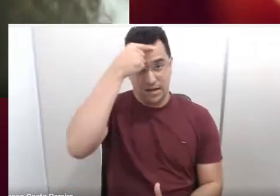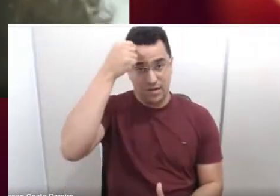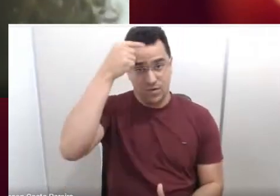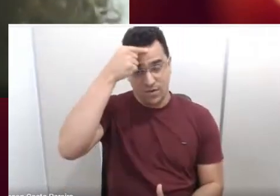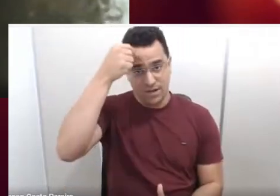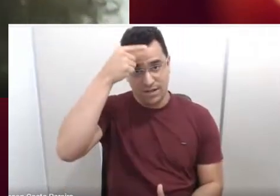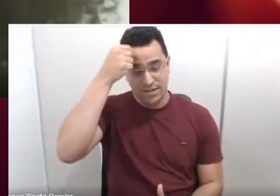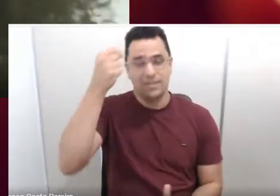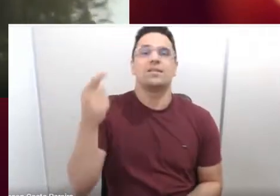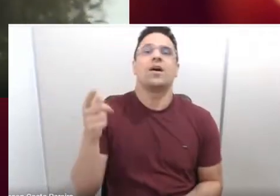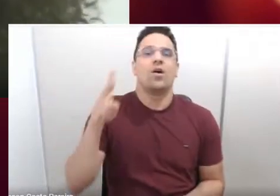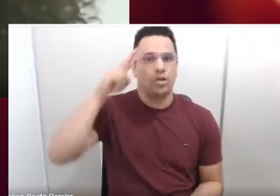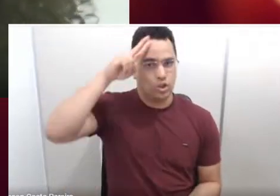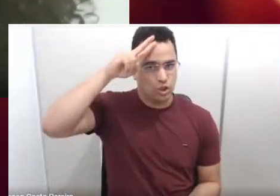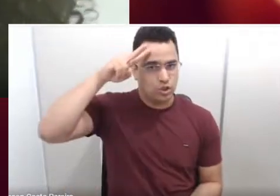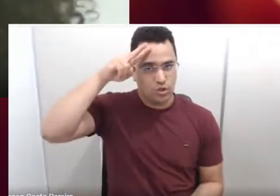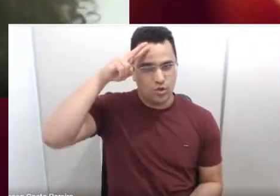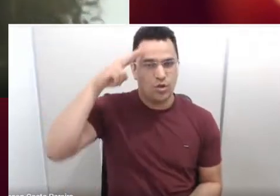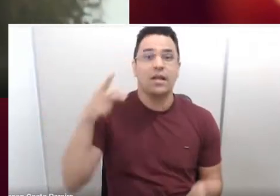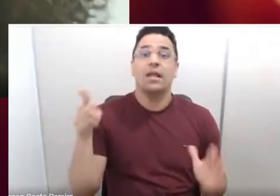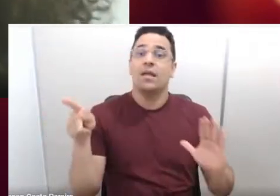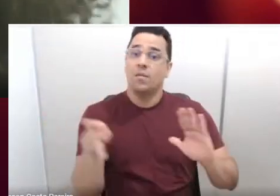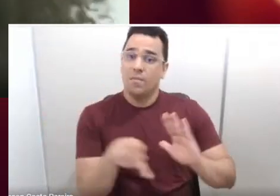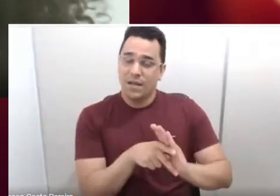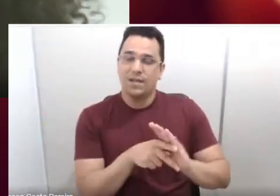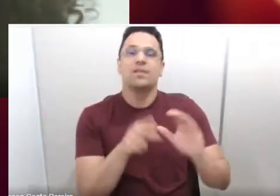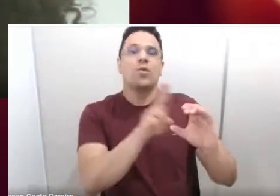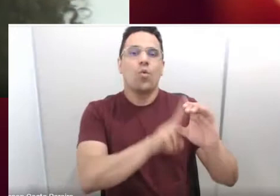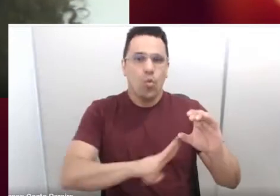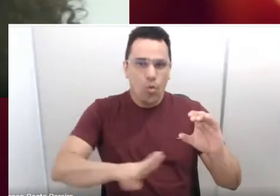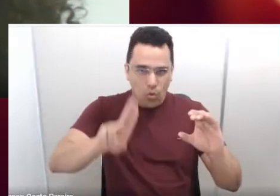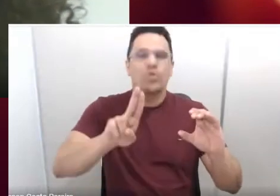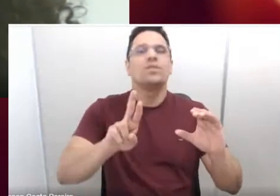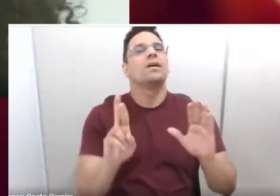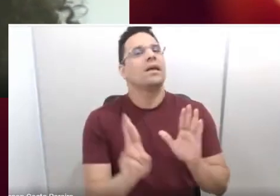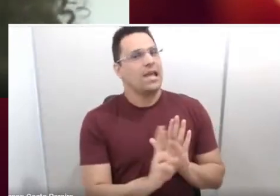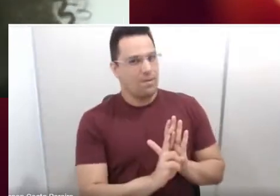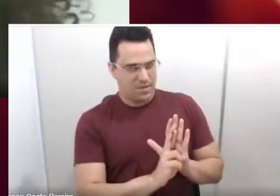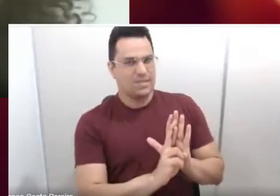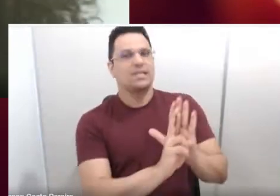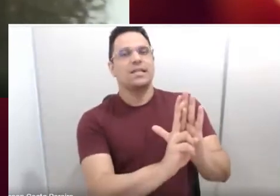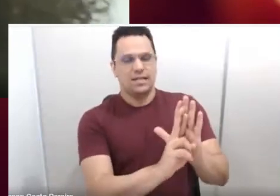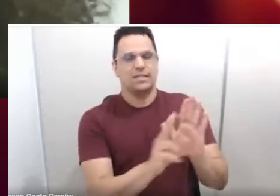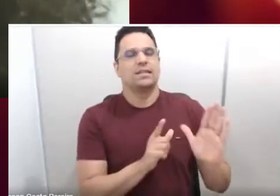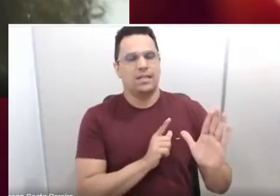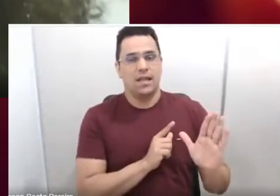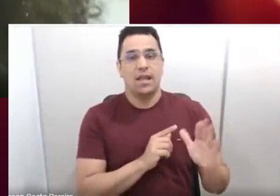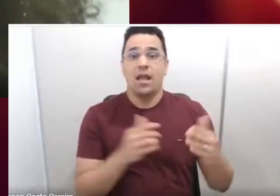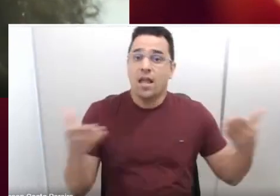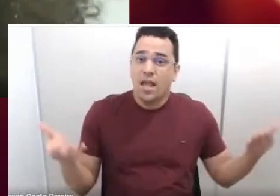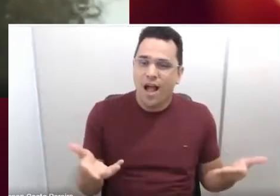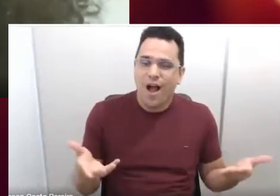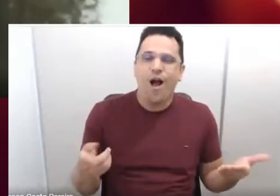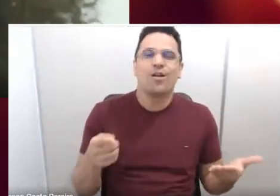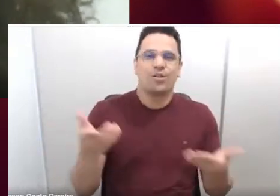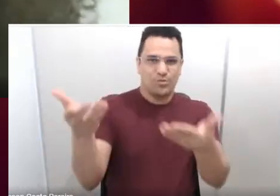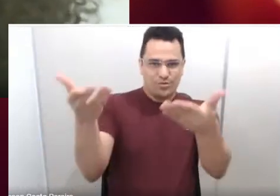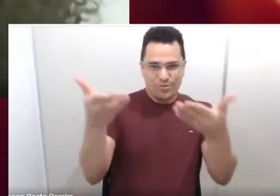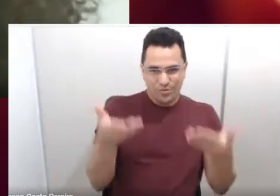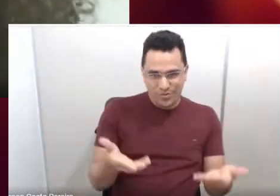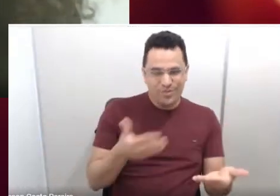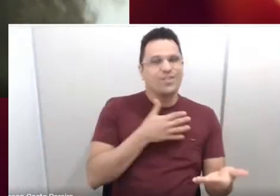também é representante discente no Consune, né. Então, assim, é com muita satisfação que a gente,